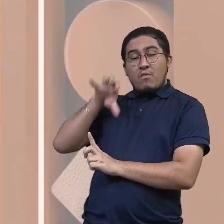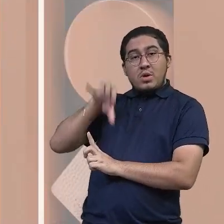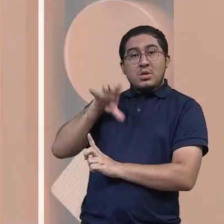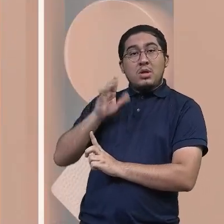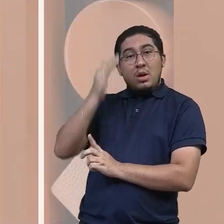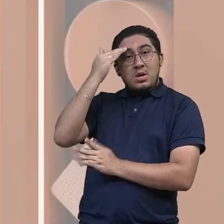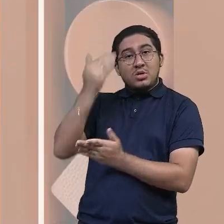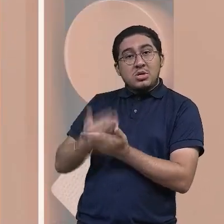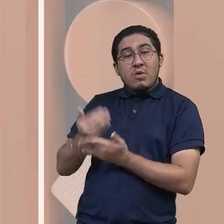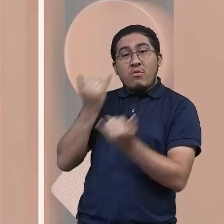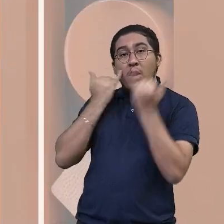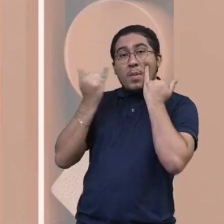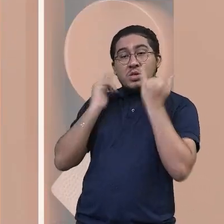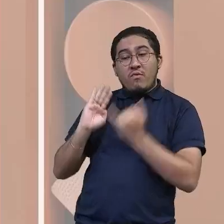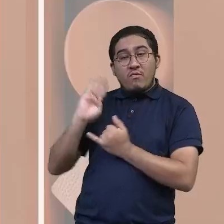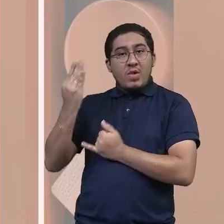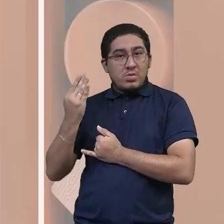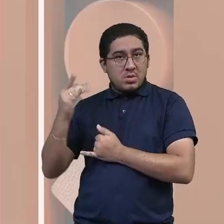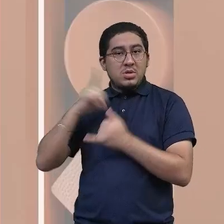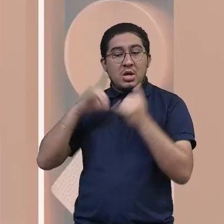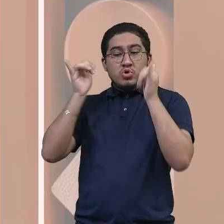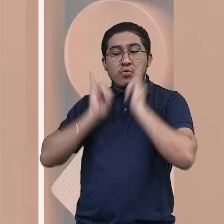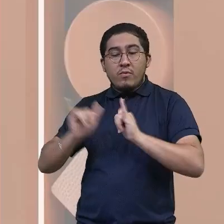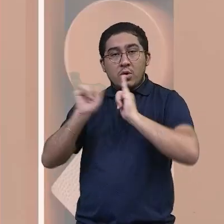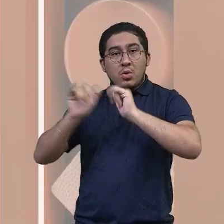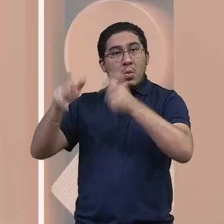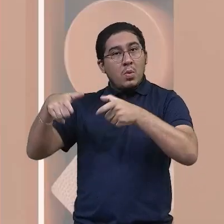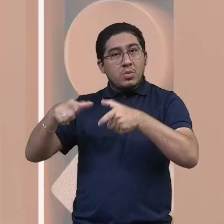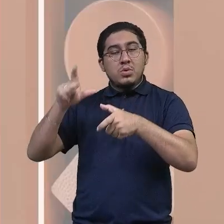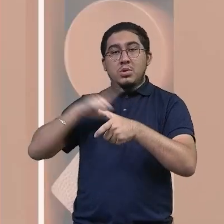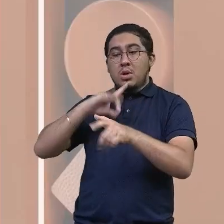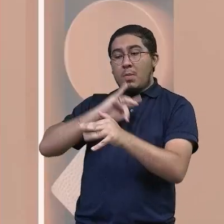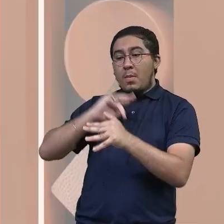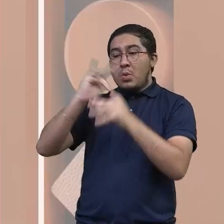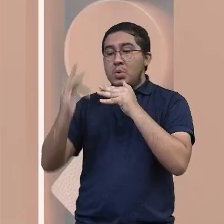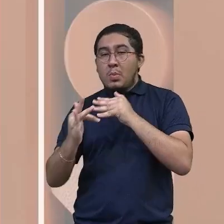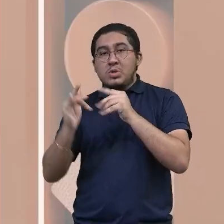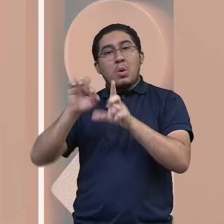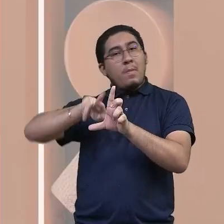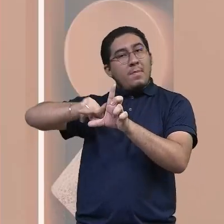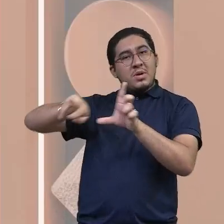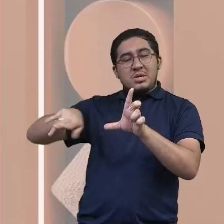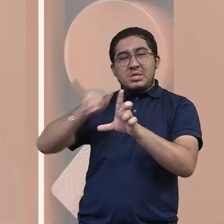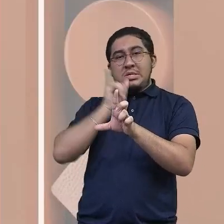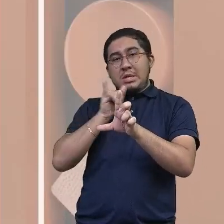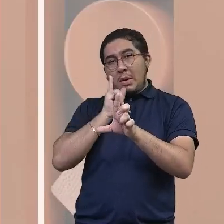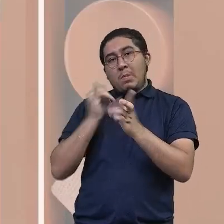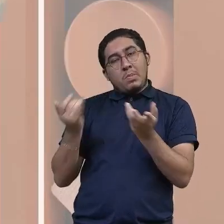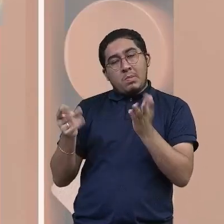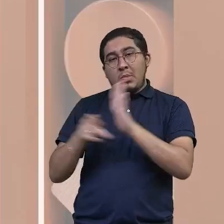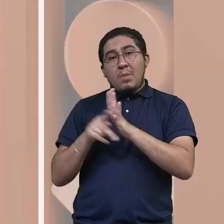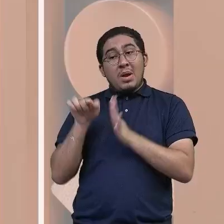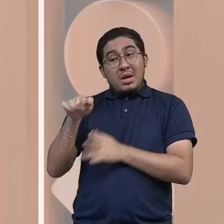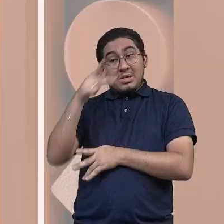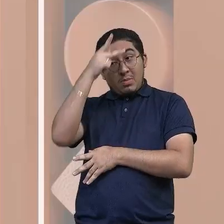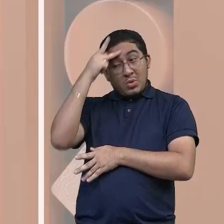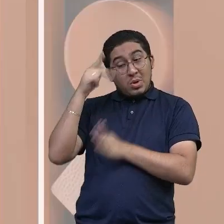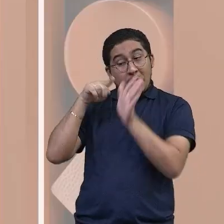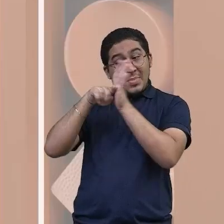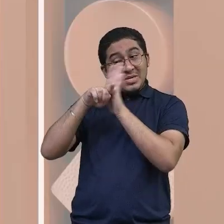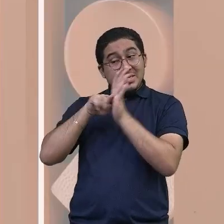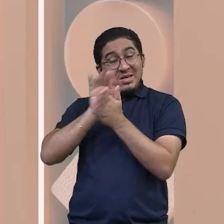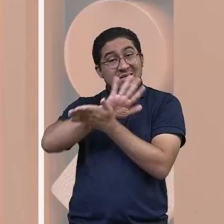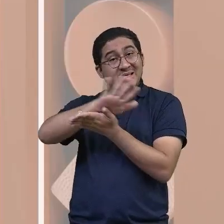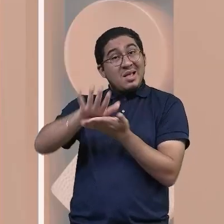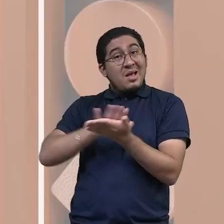falsas que são espalhadas principalmente pelos meios de comunicação, né, como as redes digitais, e a pessoa não averigua corretamente,